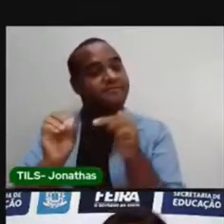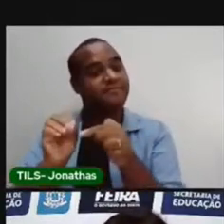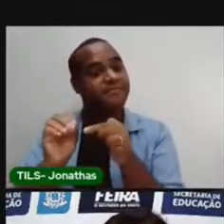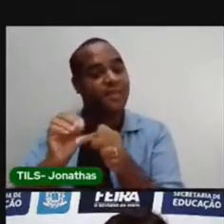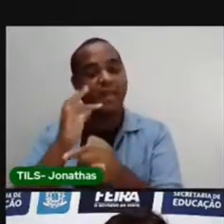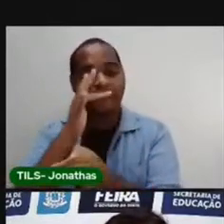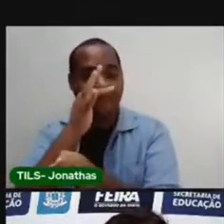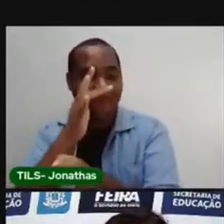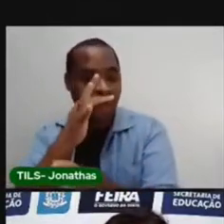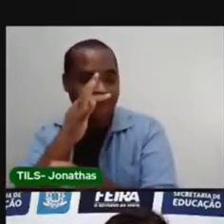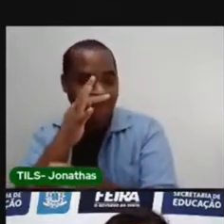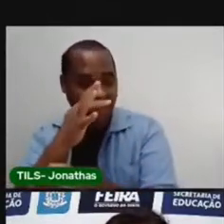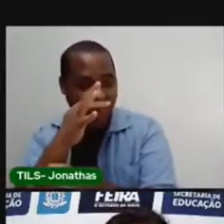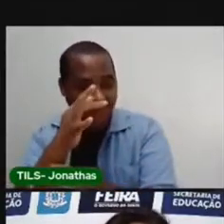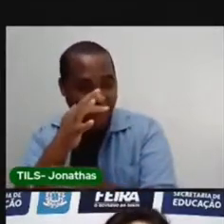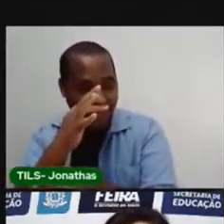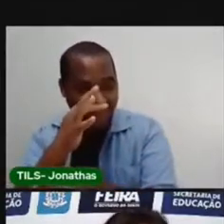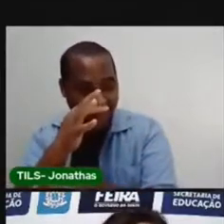Flor.